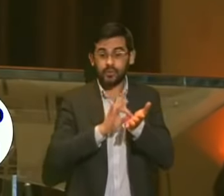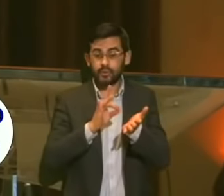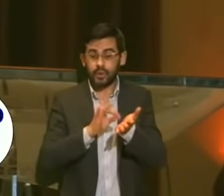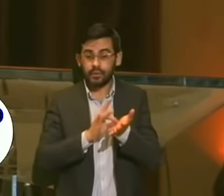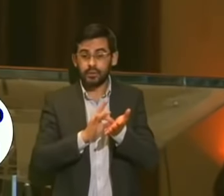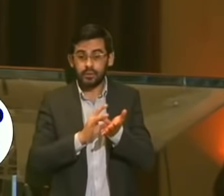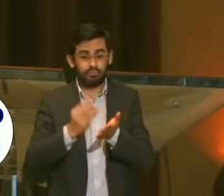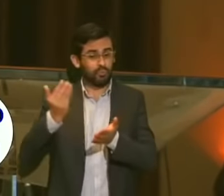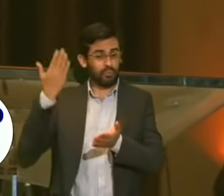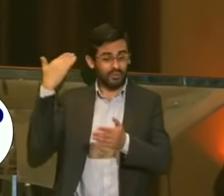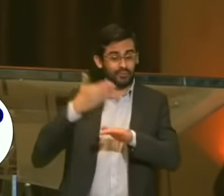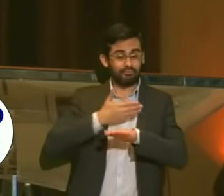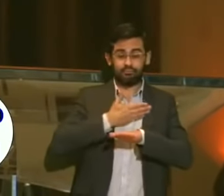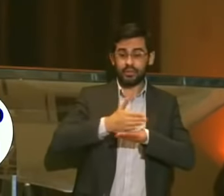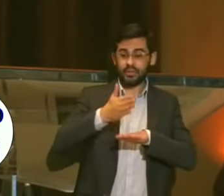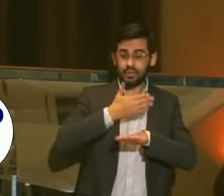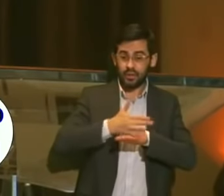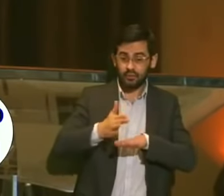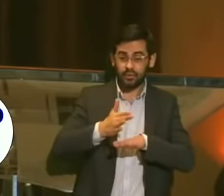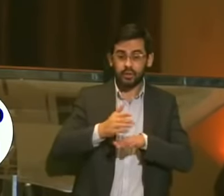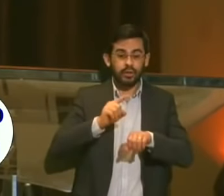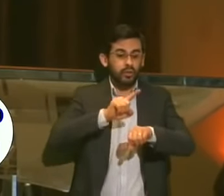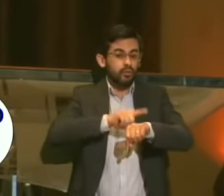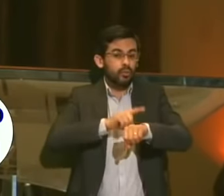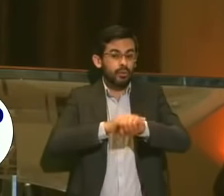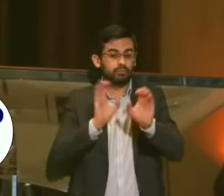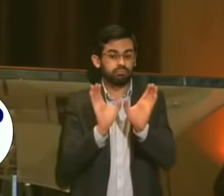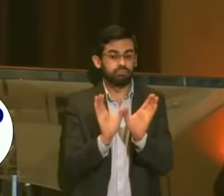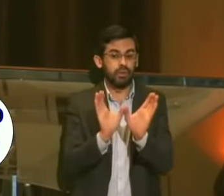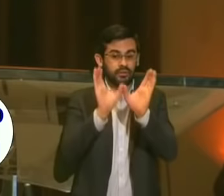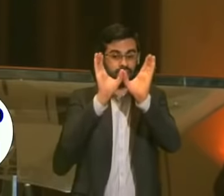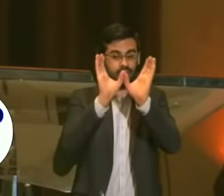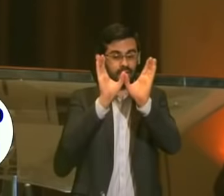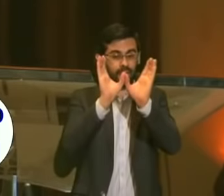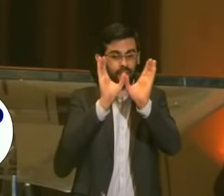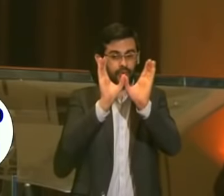se praticava durante a ceia do Senhor.